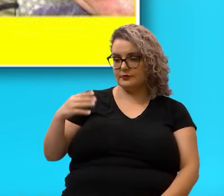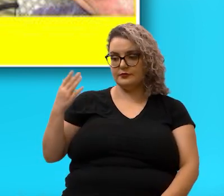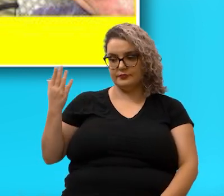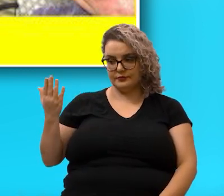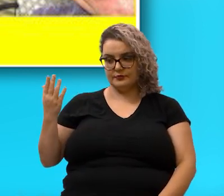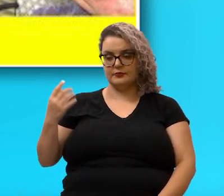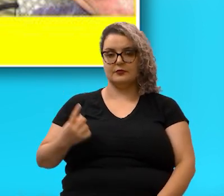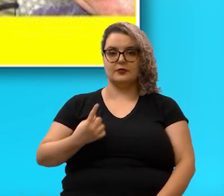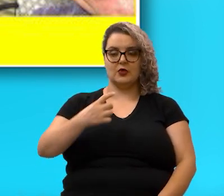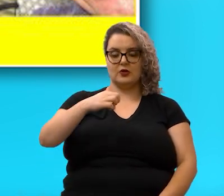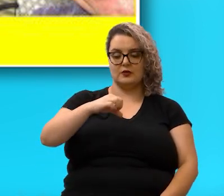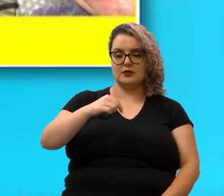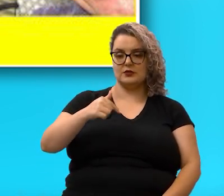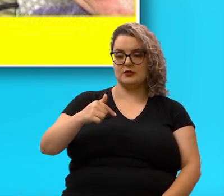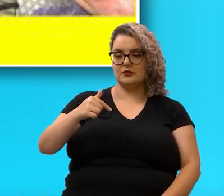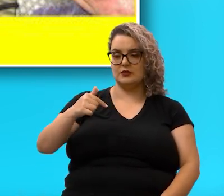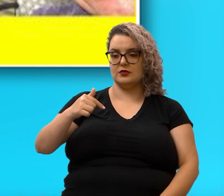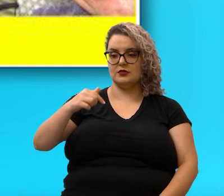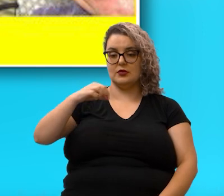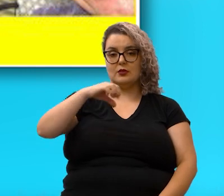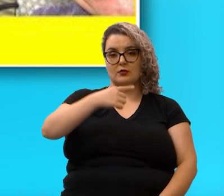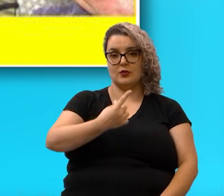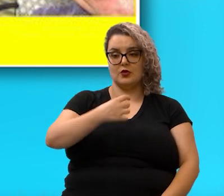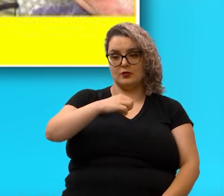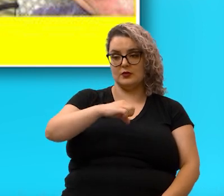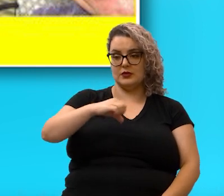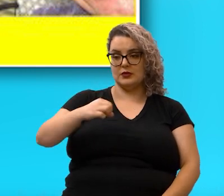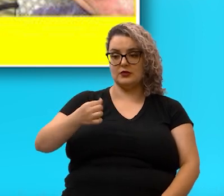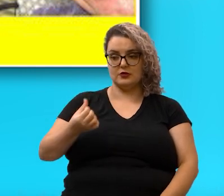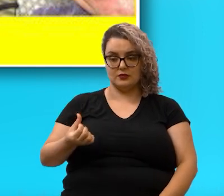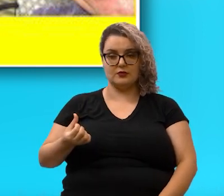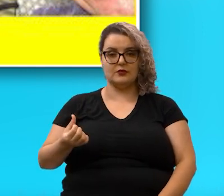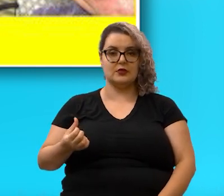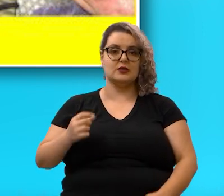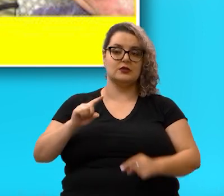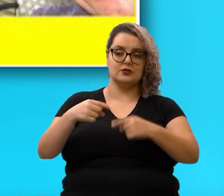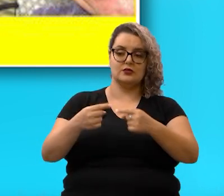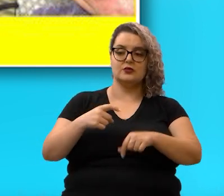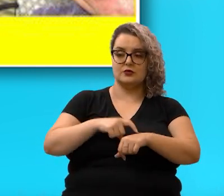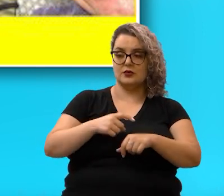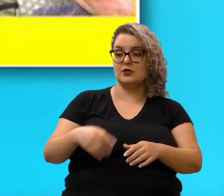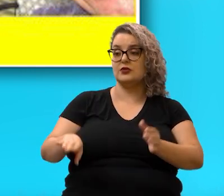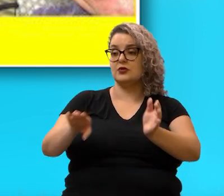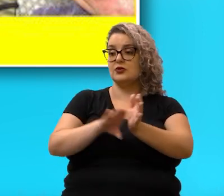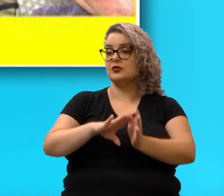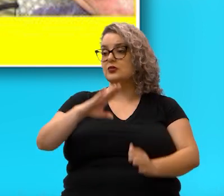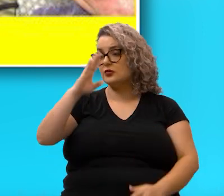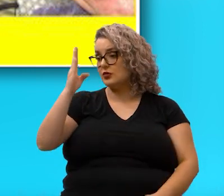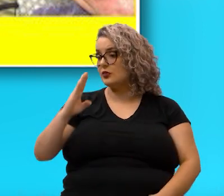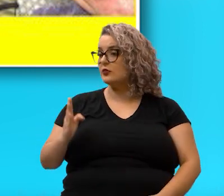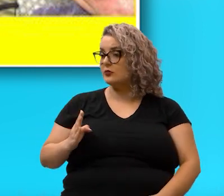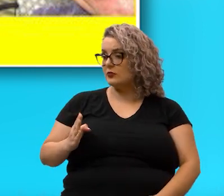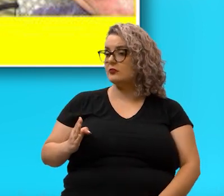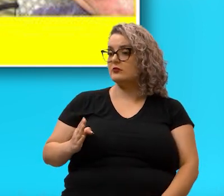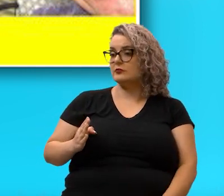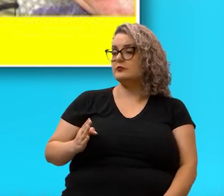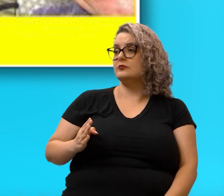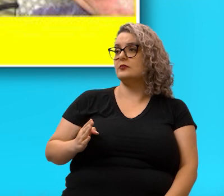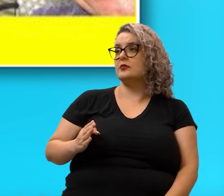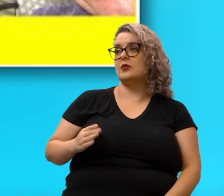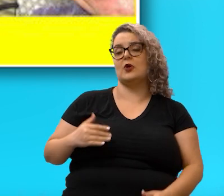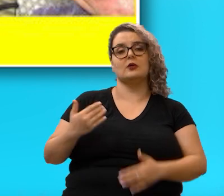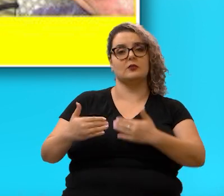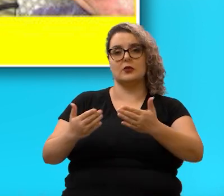1993, 1995, 1996, né? E ela só chegou no Brasil devido a processos